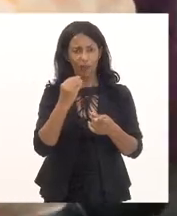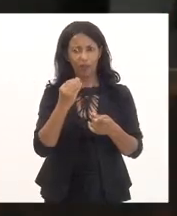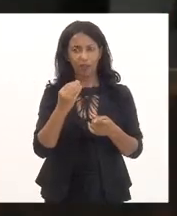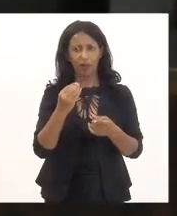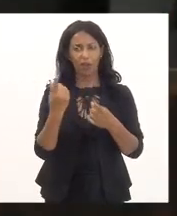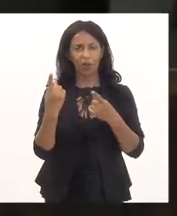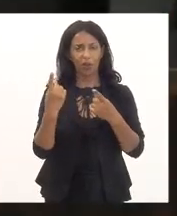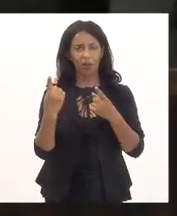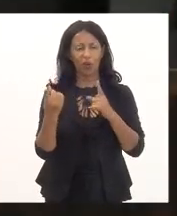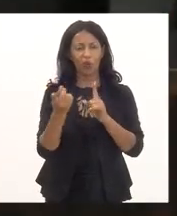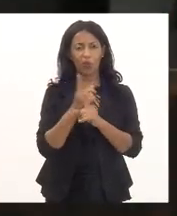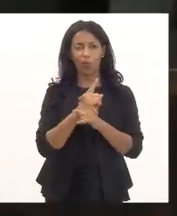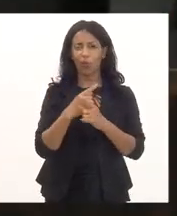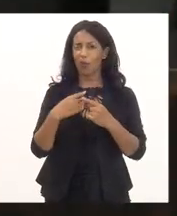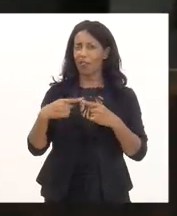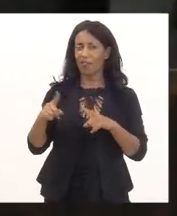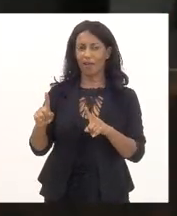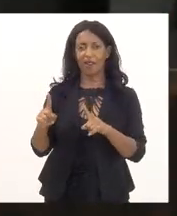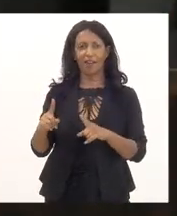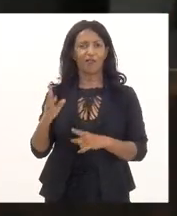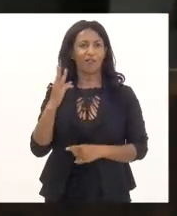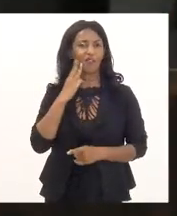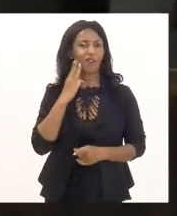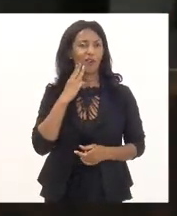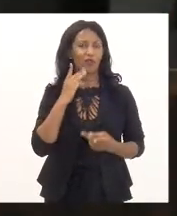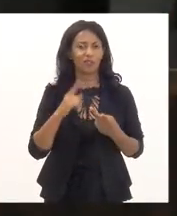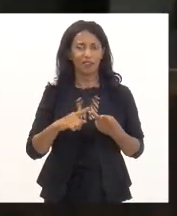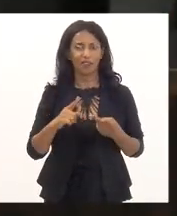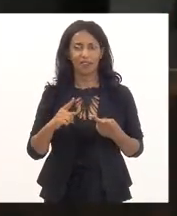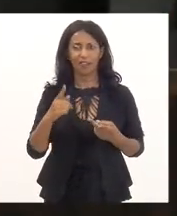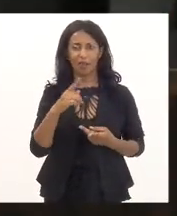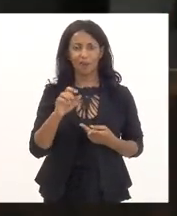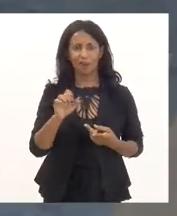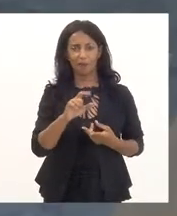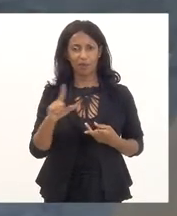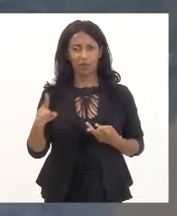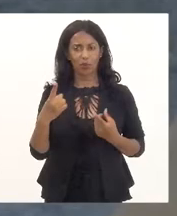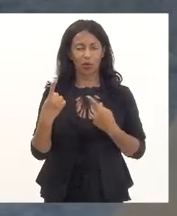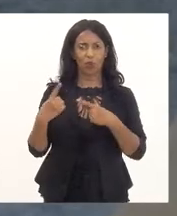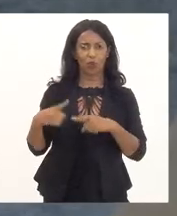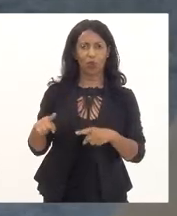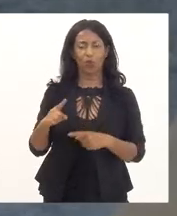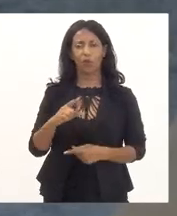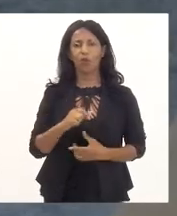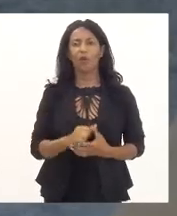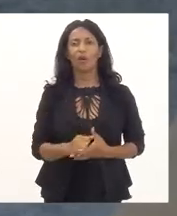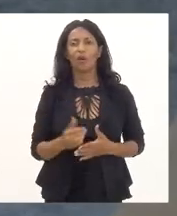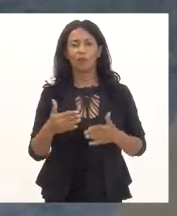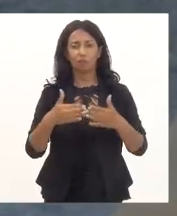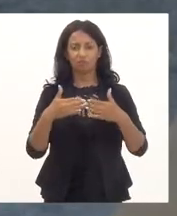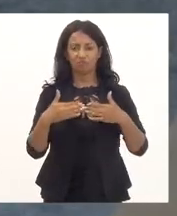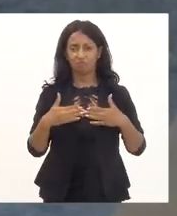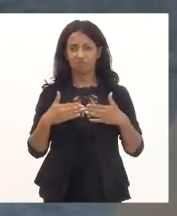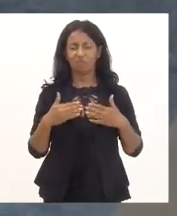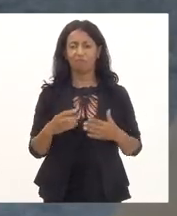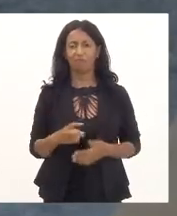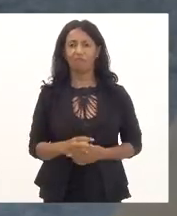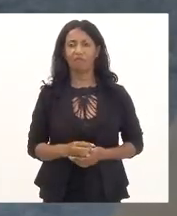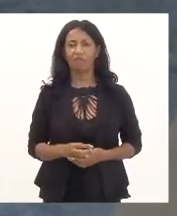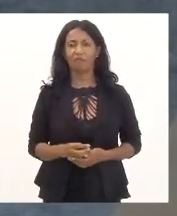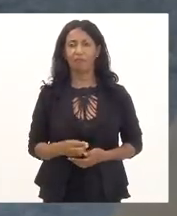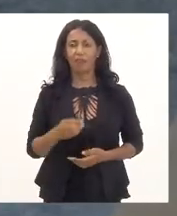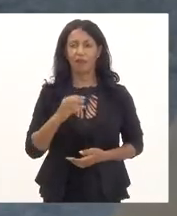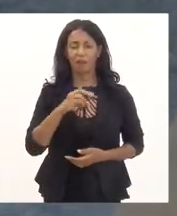enfermeira Rejane, PSOL, Valdec. Contrário. Carlinho. Contrário, Siciliano. Voto pela abstenção. Siciliano abstenção. E